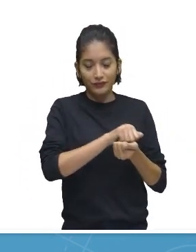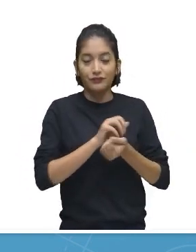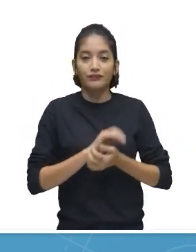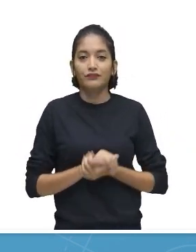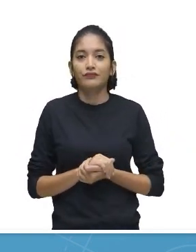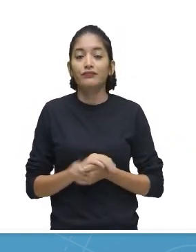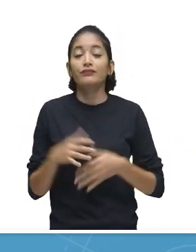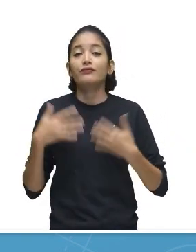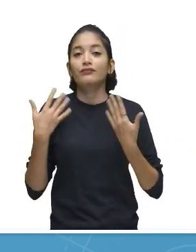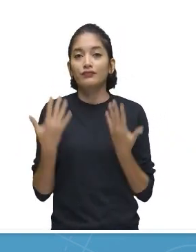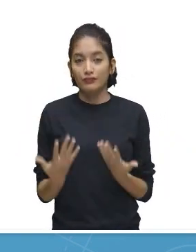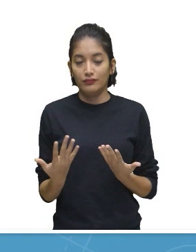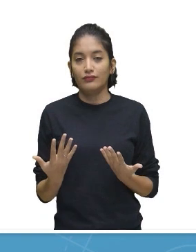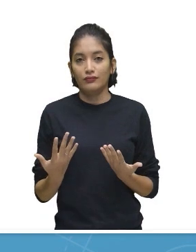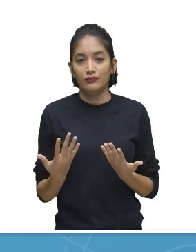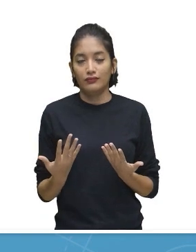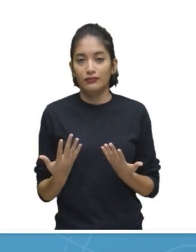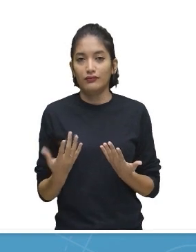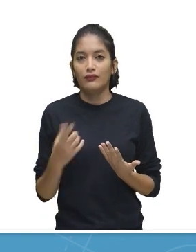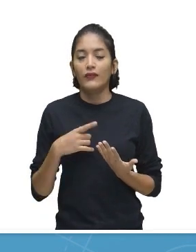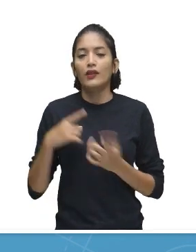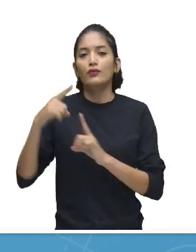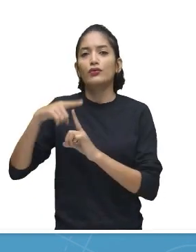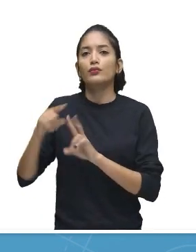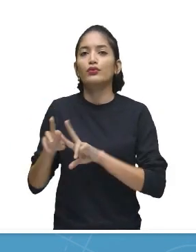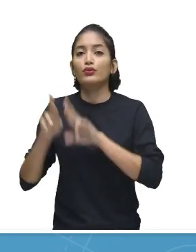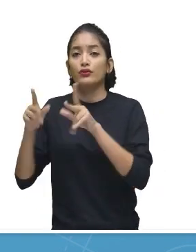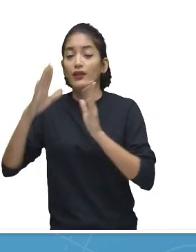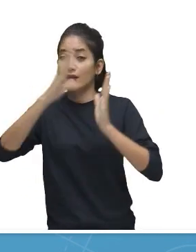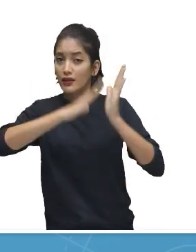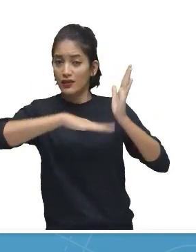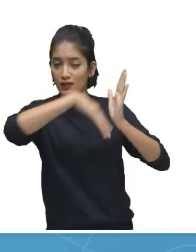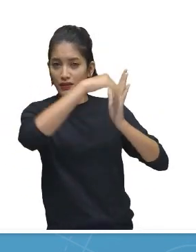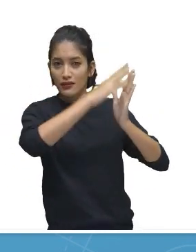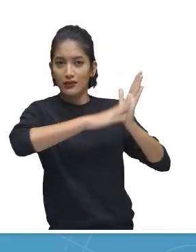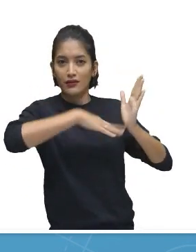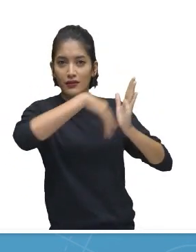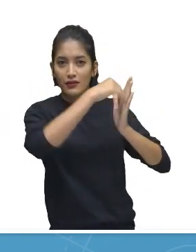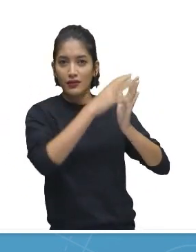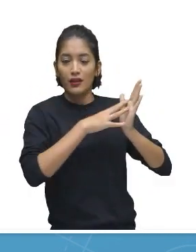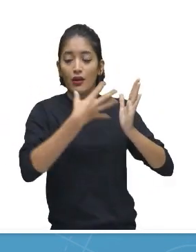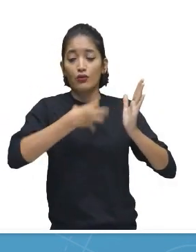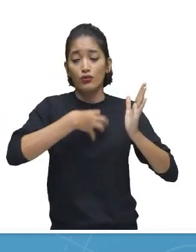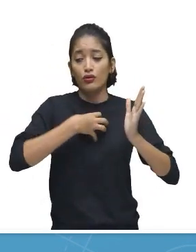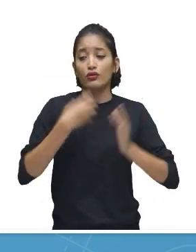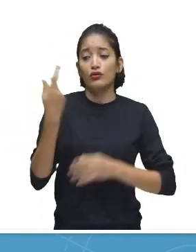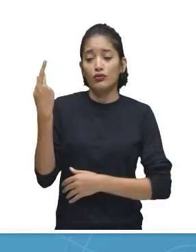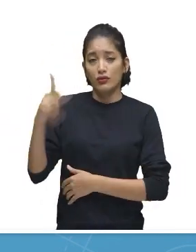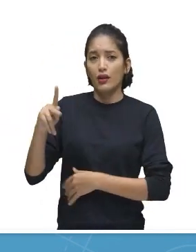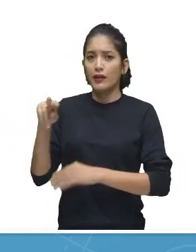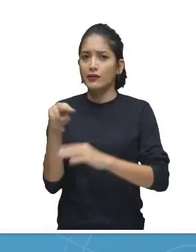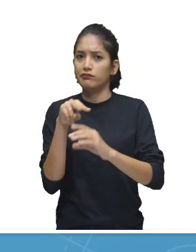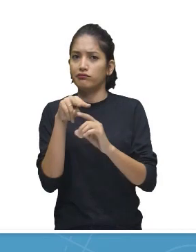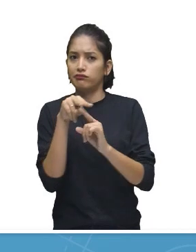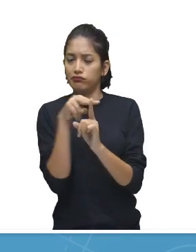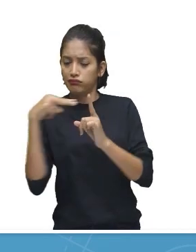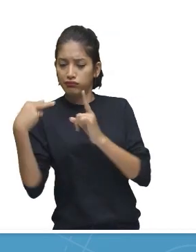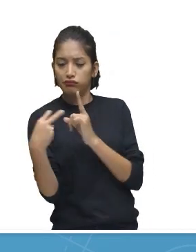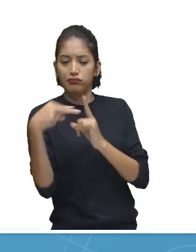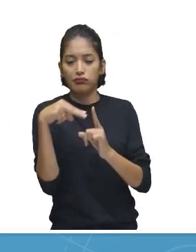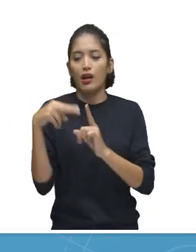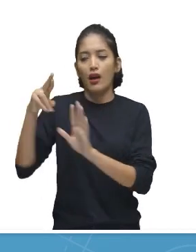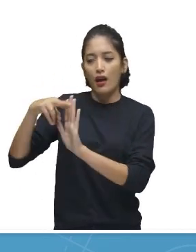teve uma forma diferente de pintar a perspectiva, ele fazia uma regra